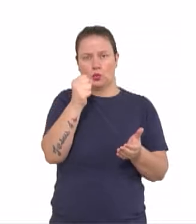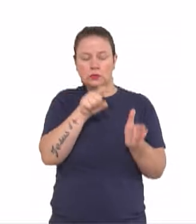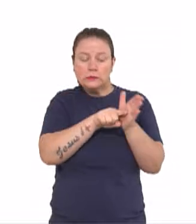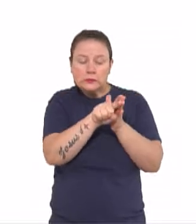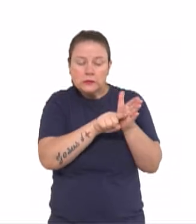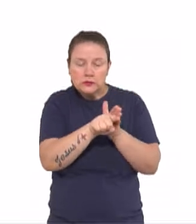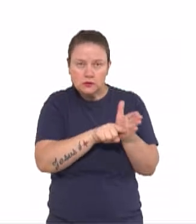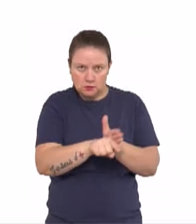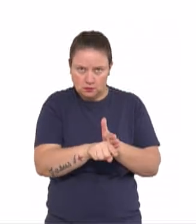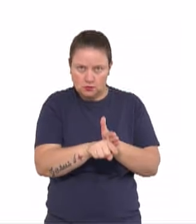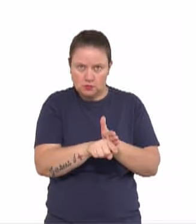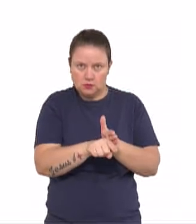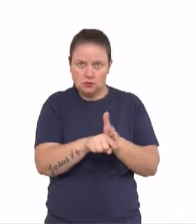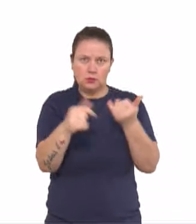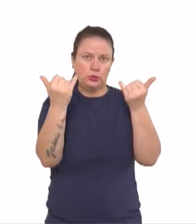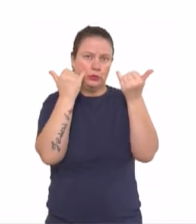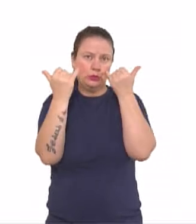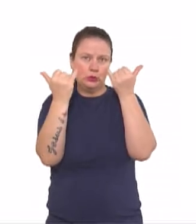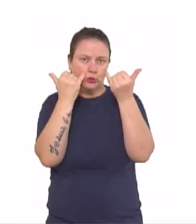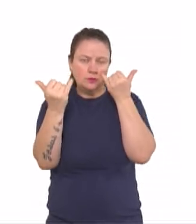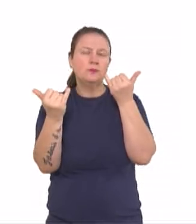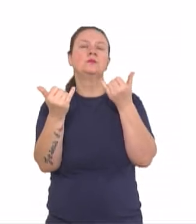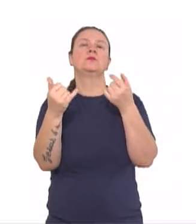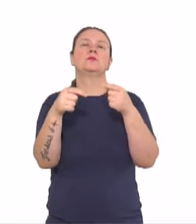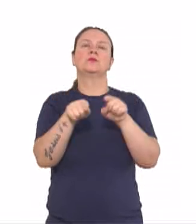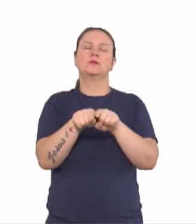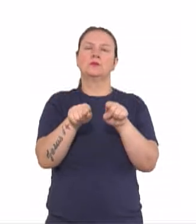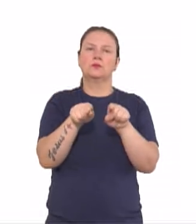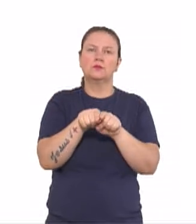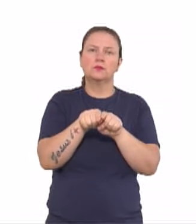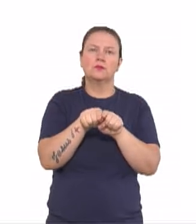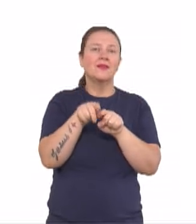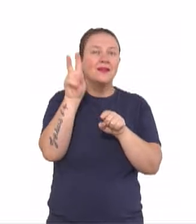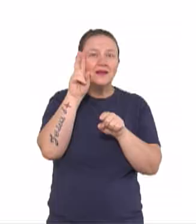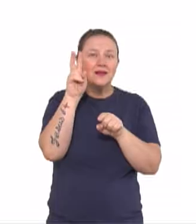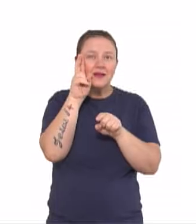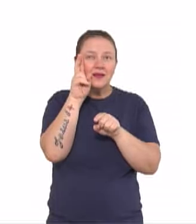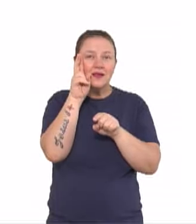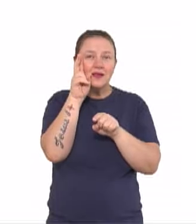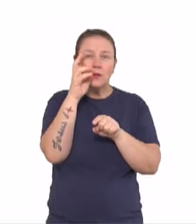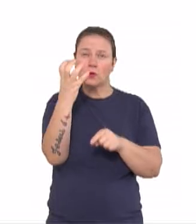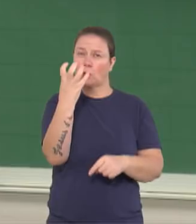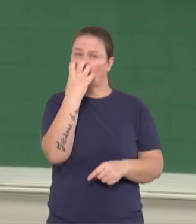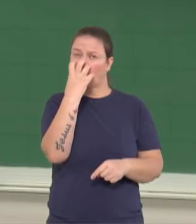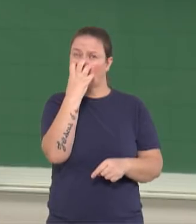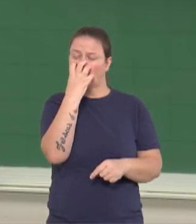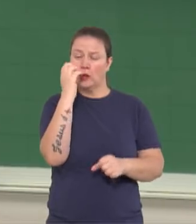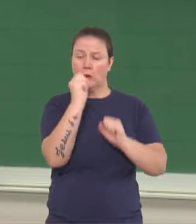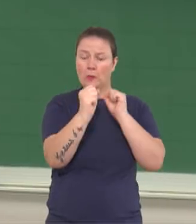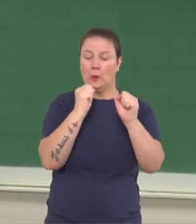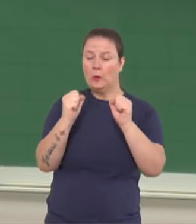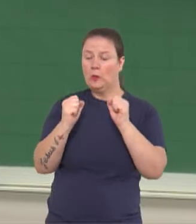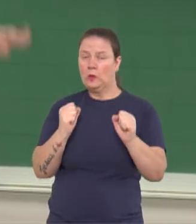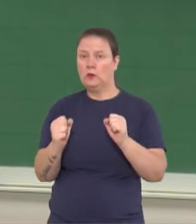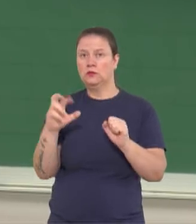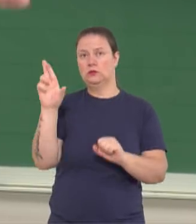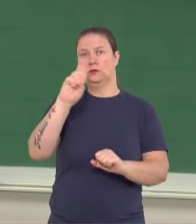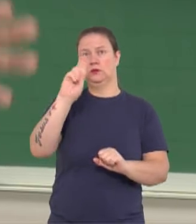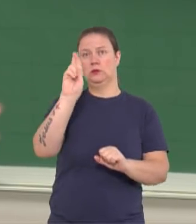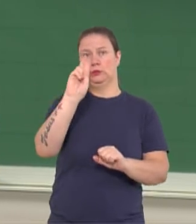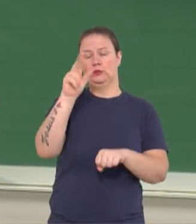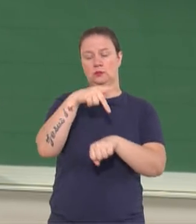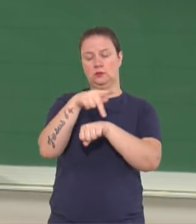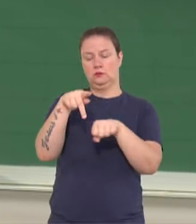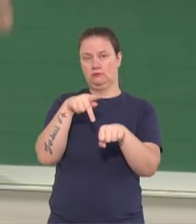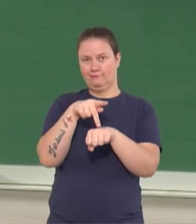né, da notícia que trabalhamos a respeito dos cães sendo mortos na Rússia na aula passada. Então, na sequência